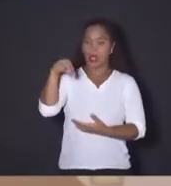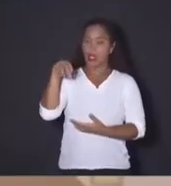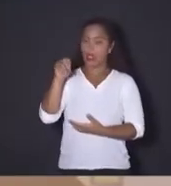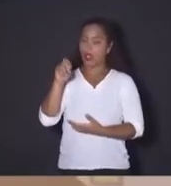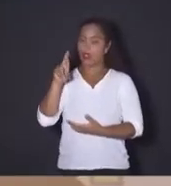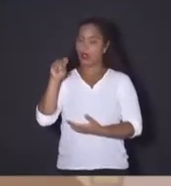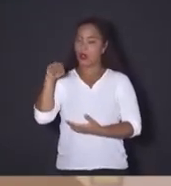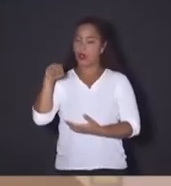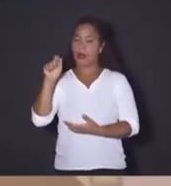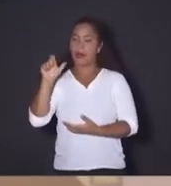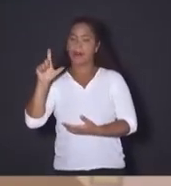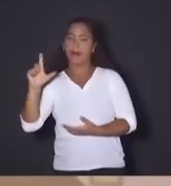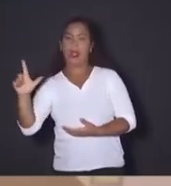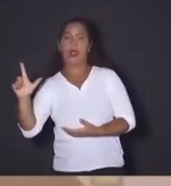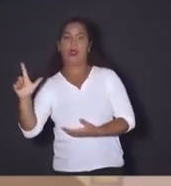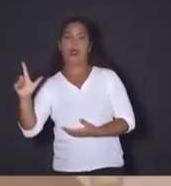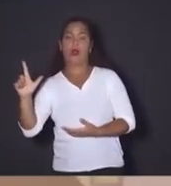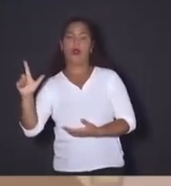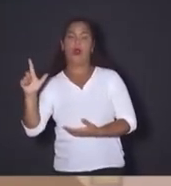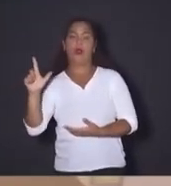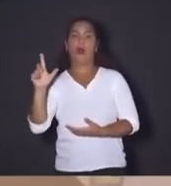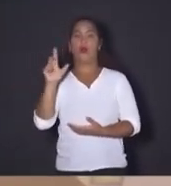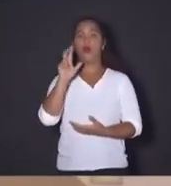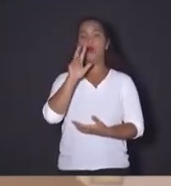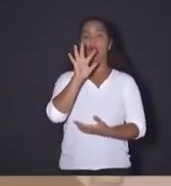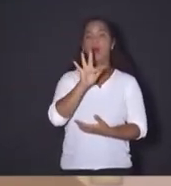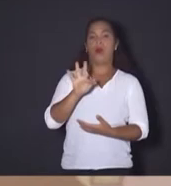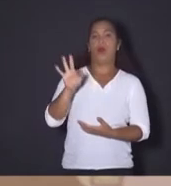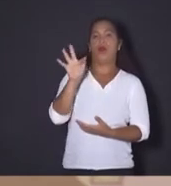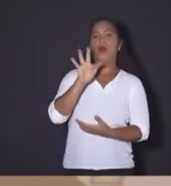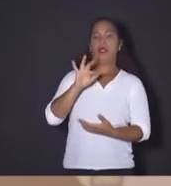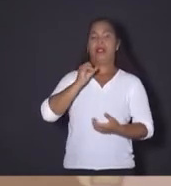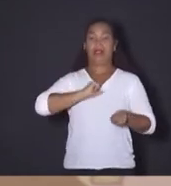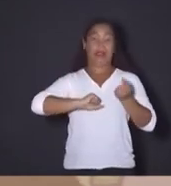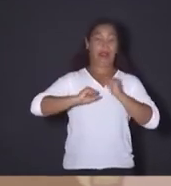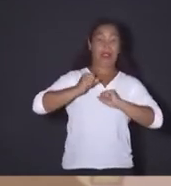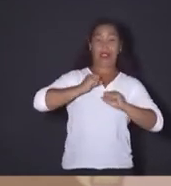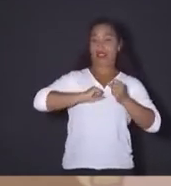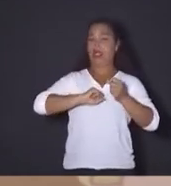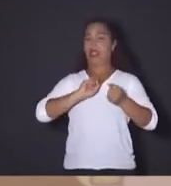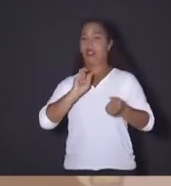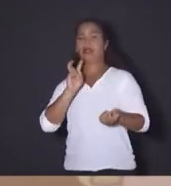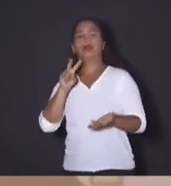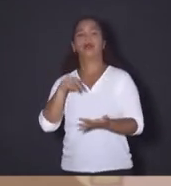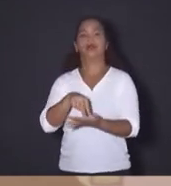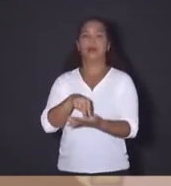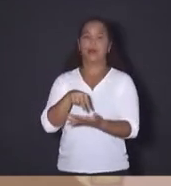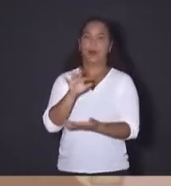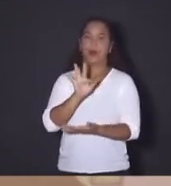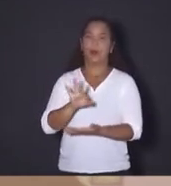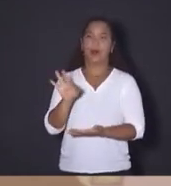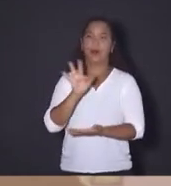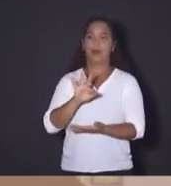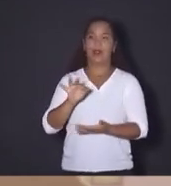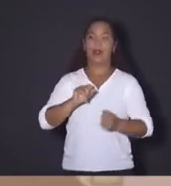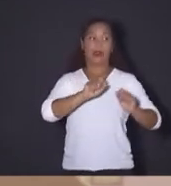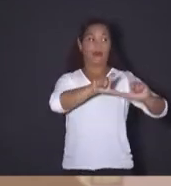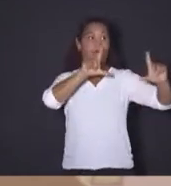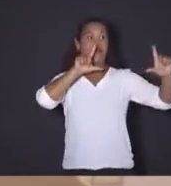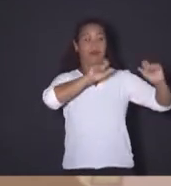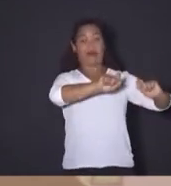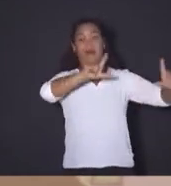e se torne um gatilho para ansiedade no segundo cartaz esses que eu destaquei tem um conjunto de cartazes disponíveis na internet